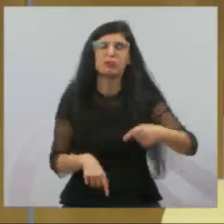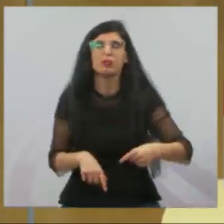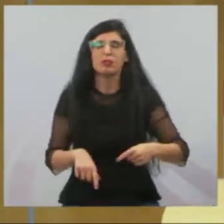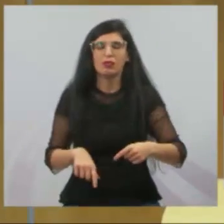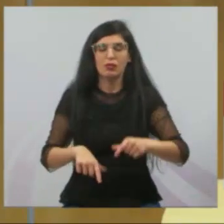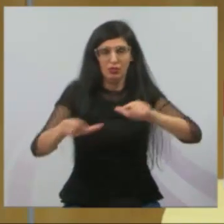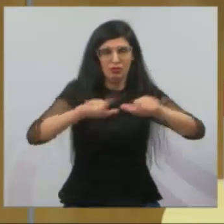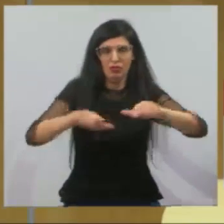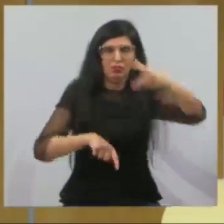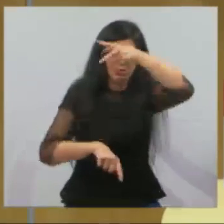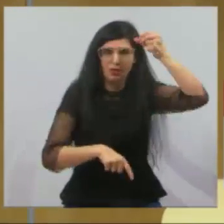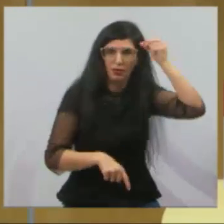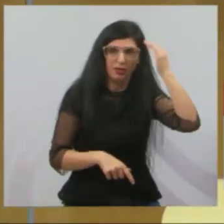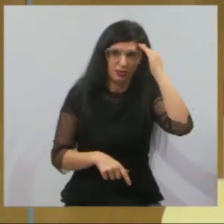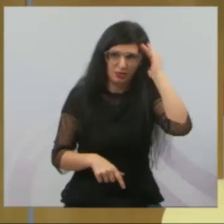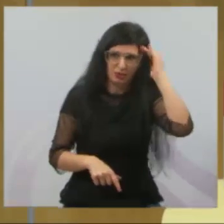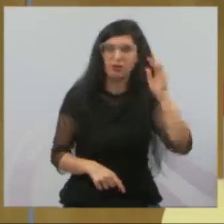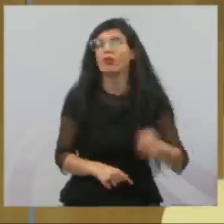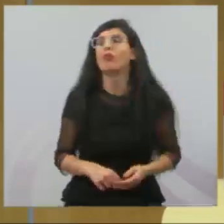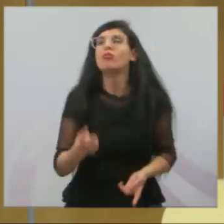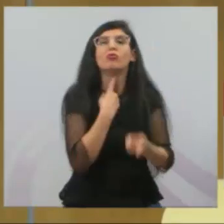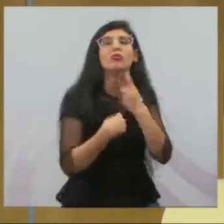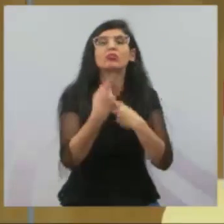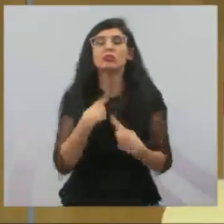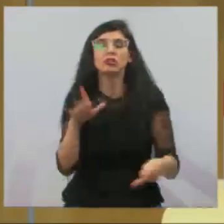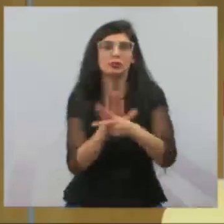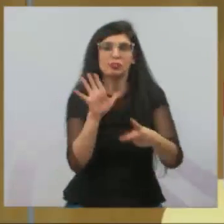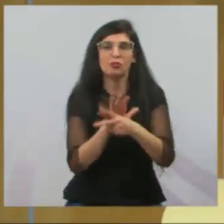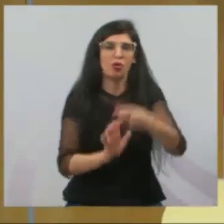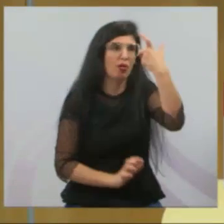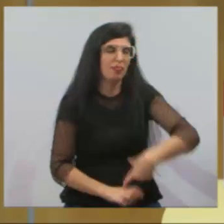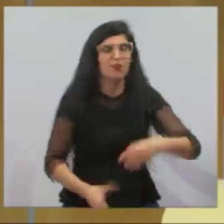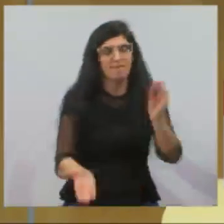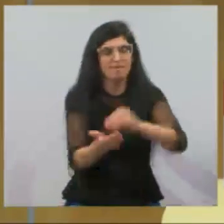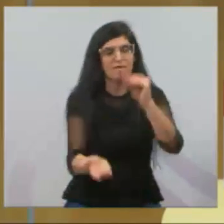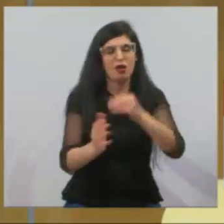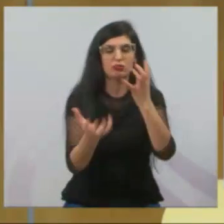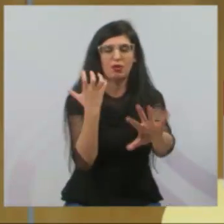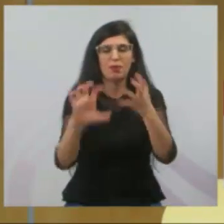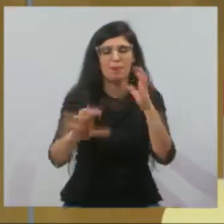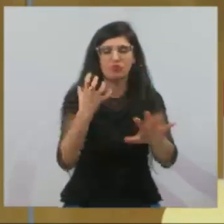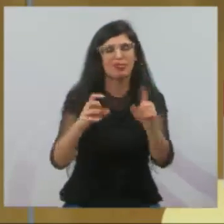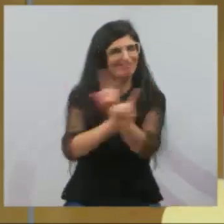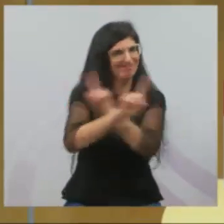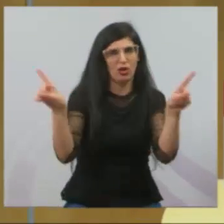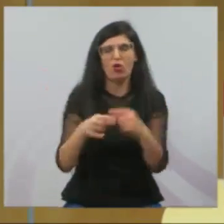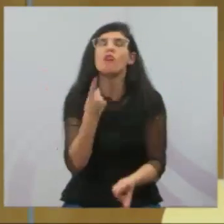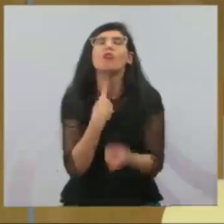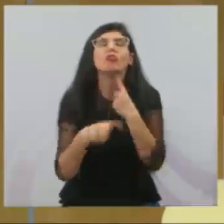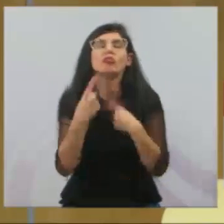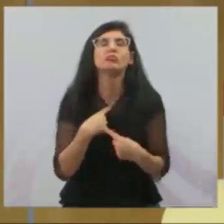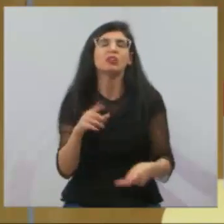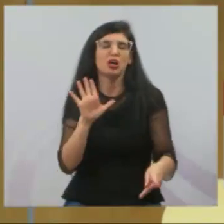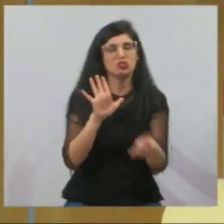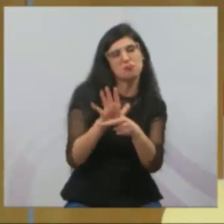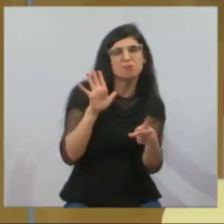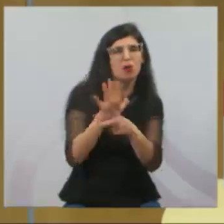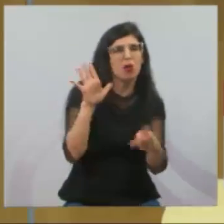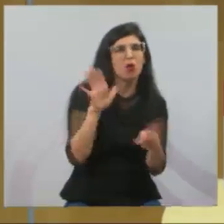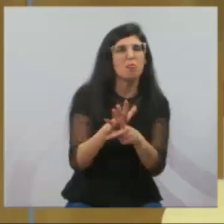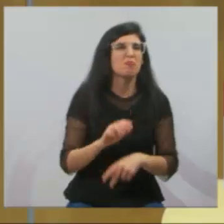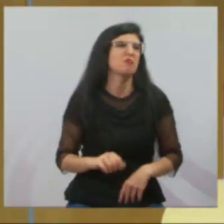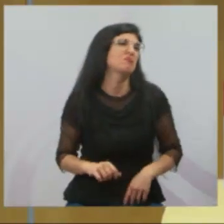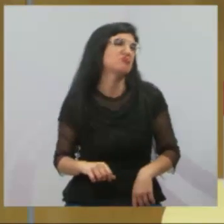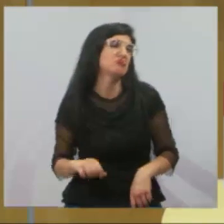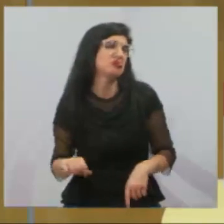não se trata de uma vontade, um capricho, uma falta de empatia ou alguma vontade de punir o nosso servidor público